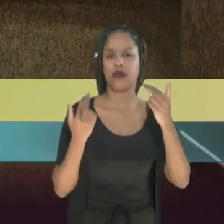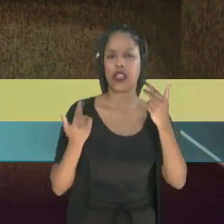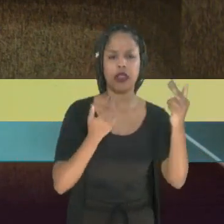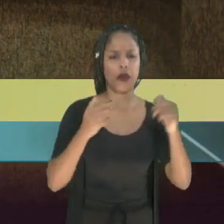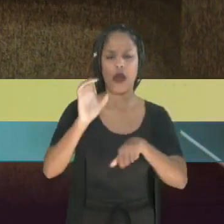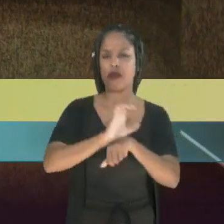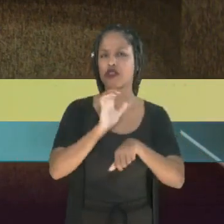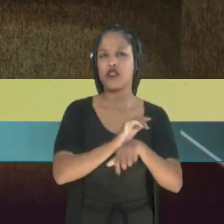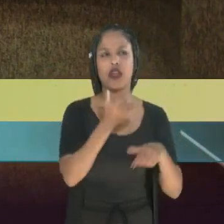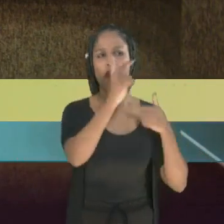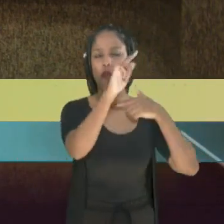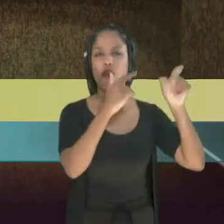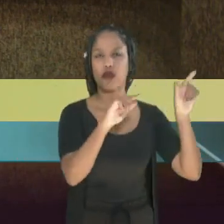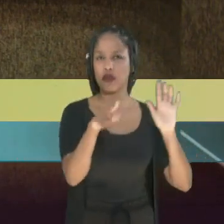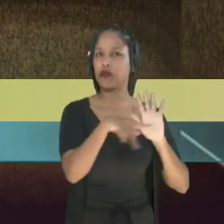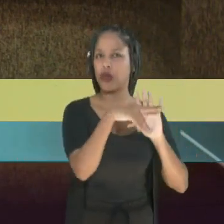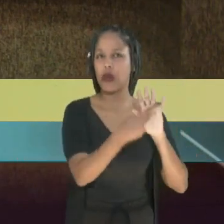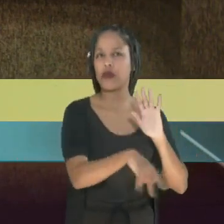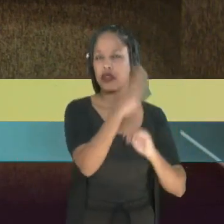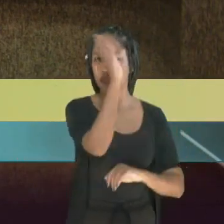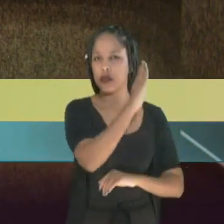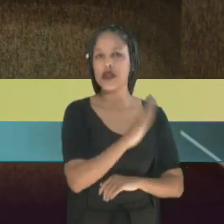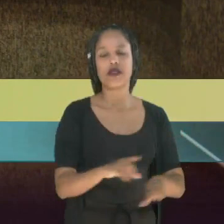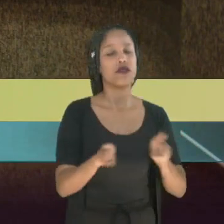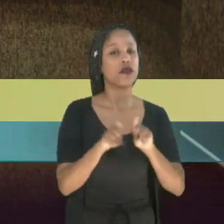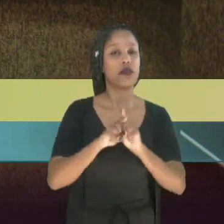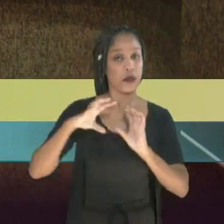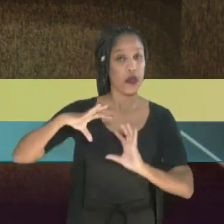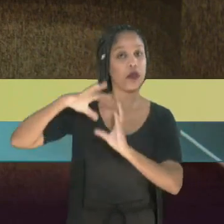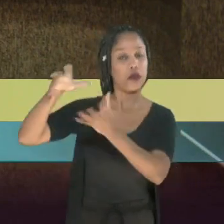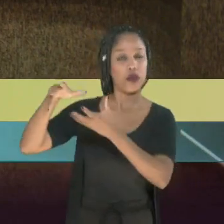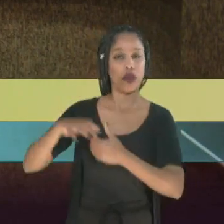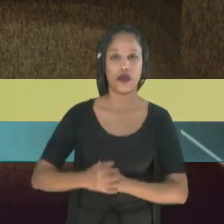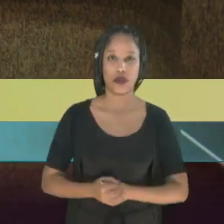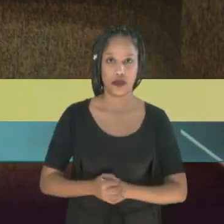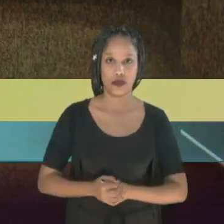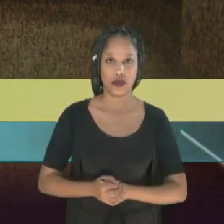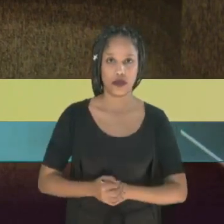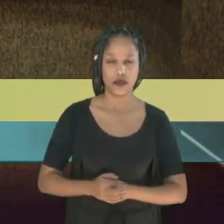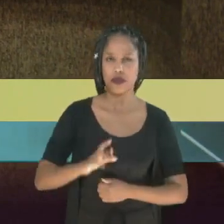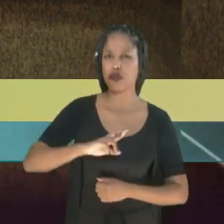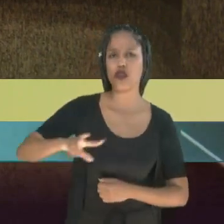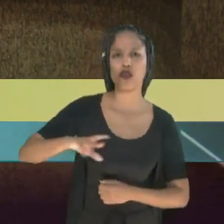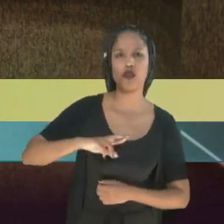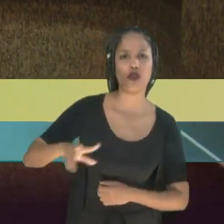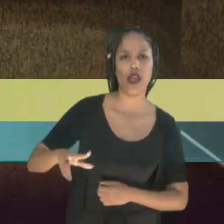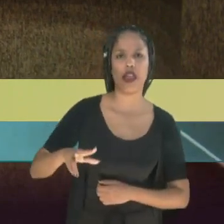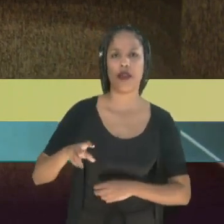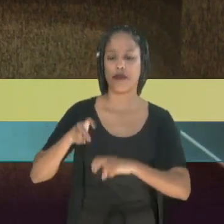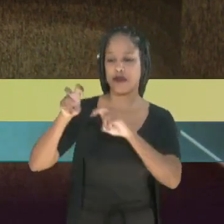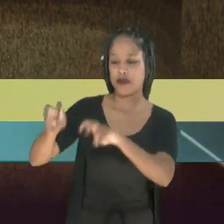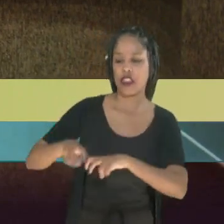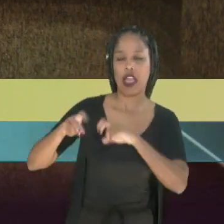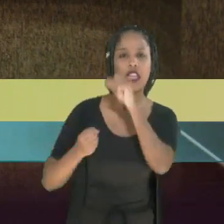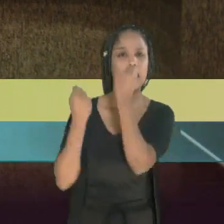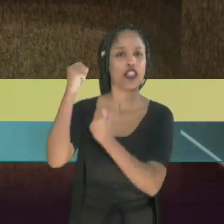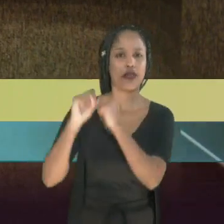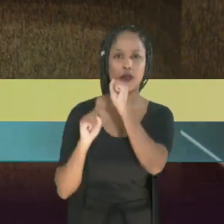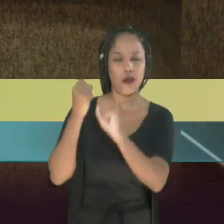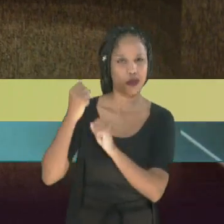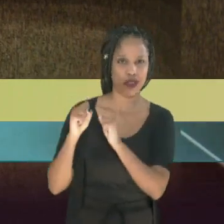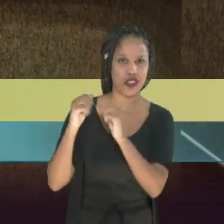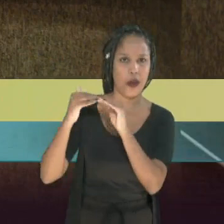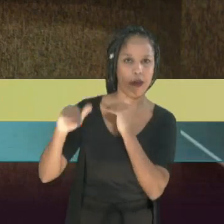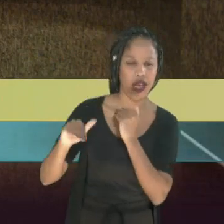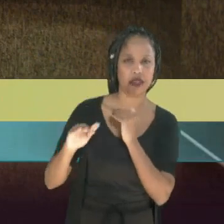outros estados brasileiros e em outras partes do mundo. Não se trata de ser contra o agronegócio, não se trata